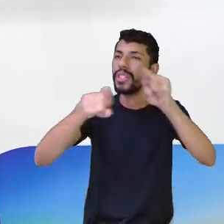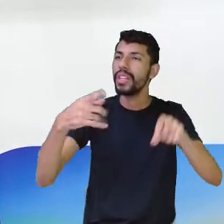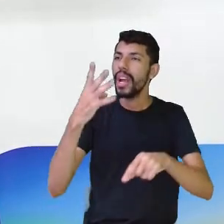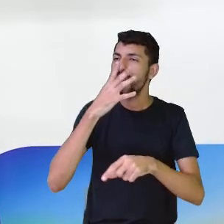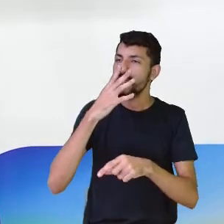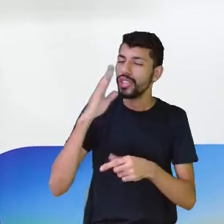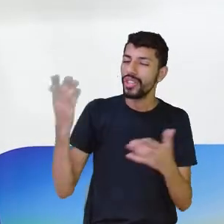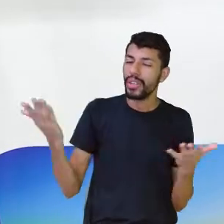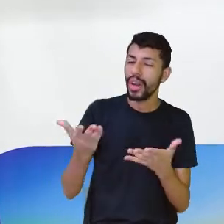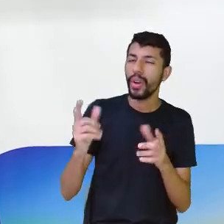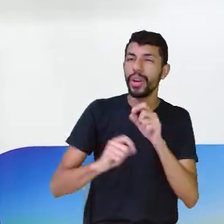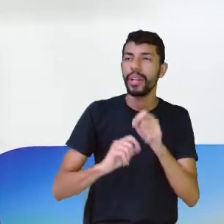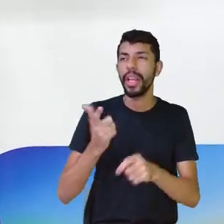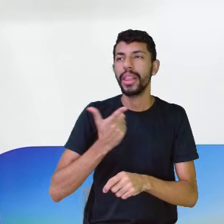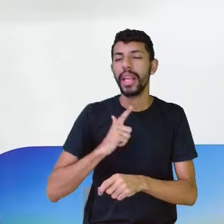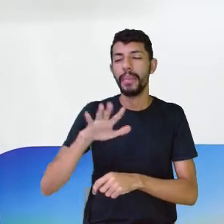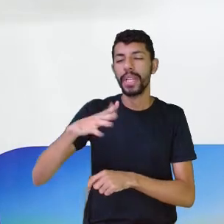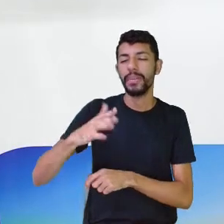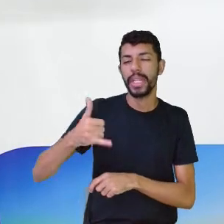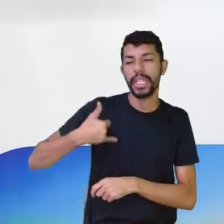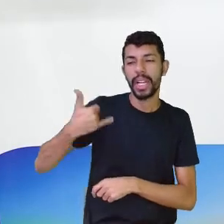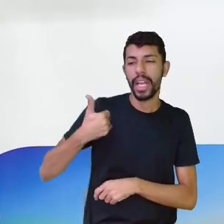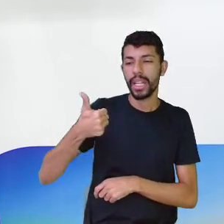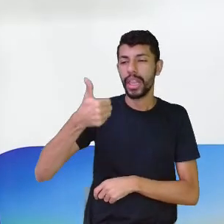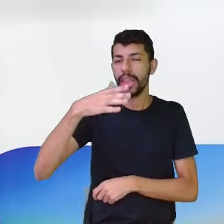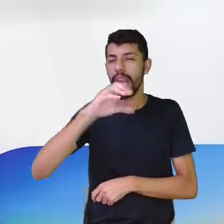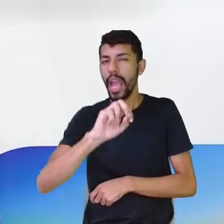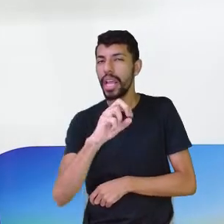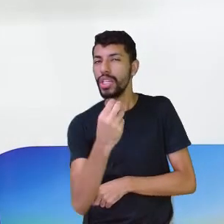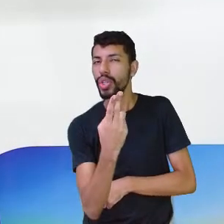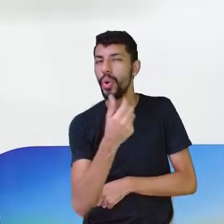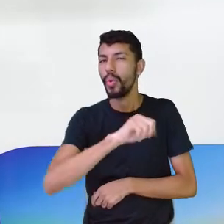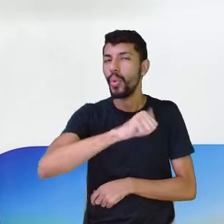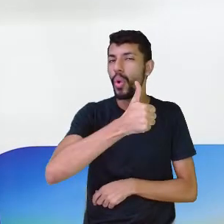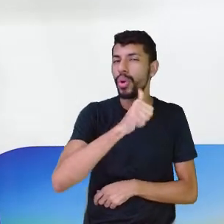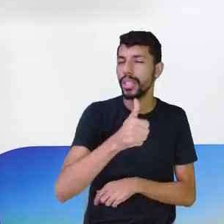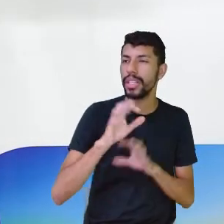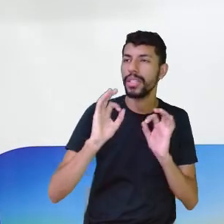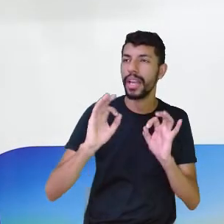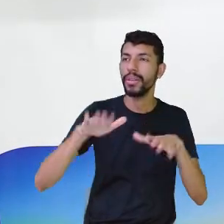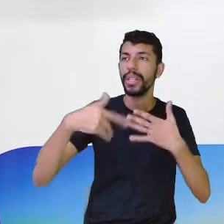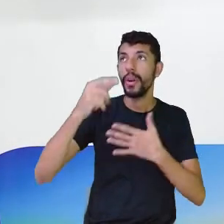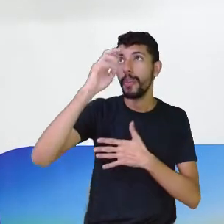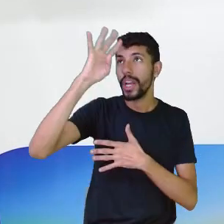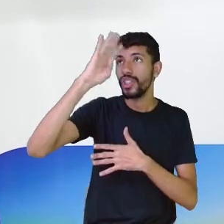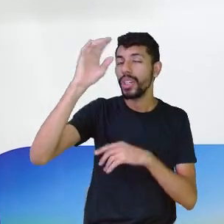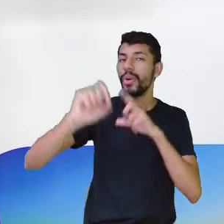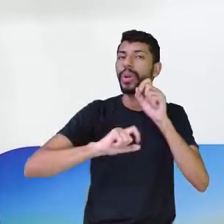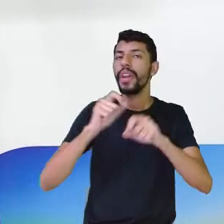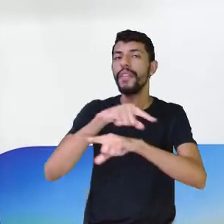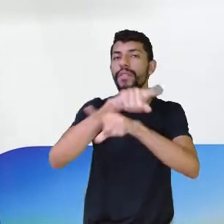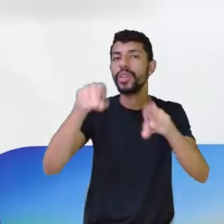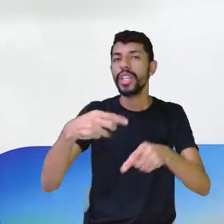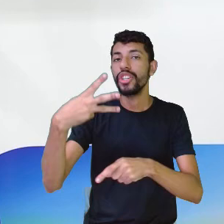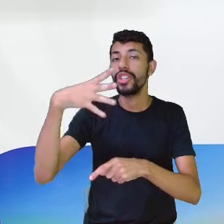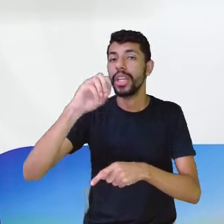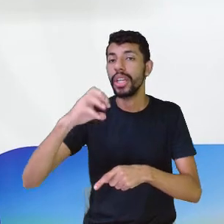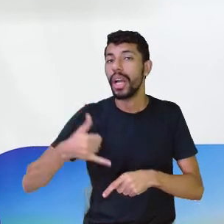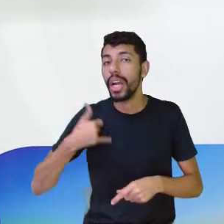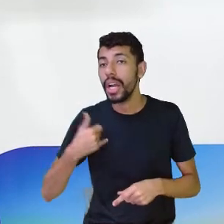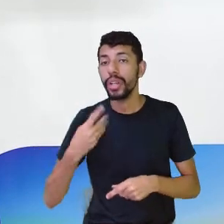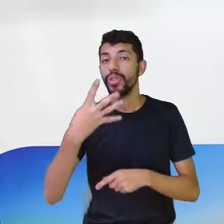ter uma média de 10, 11 anos. Então imagina quando vocês estiverem com 30, 40 anos, qual